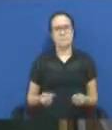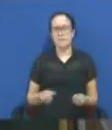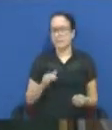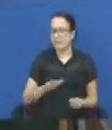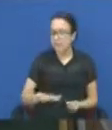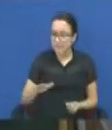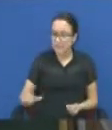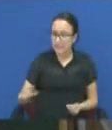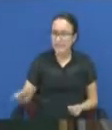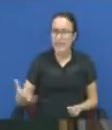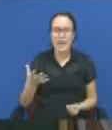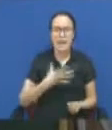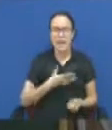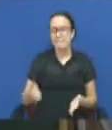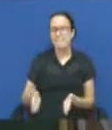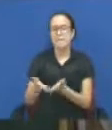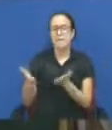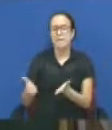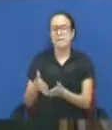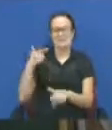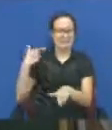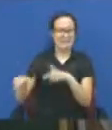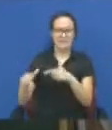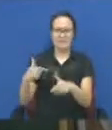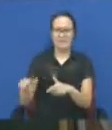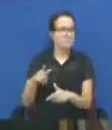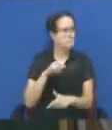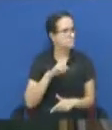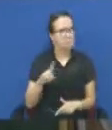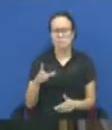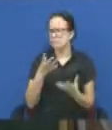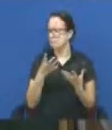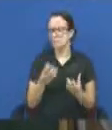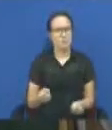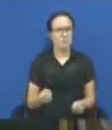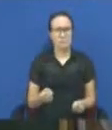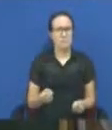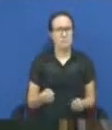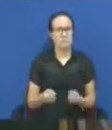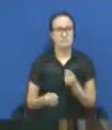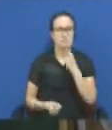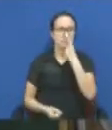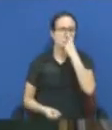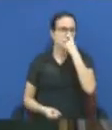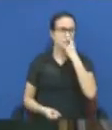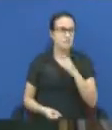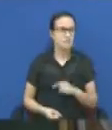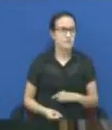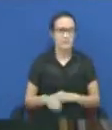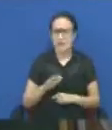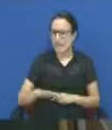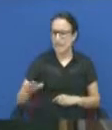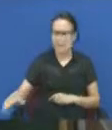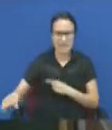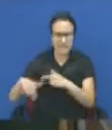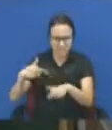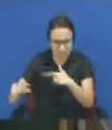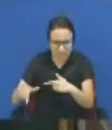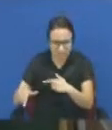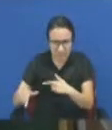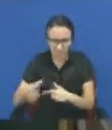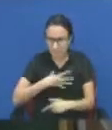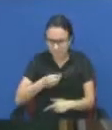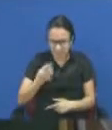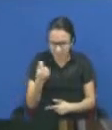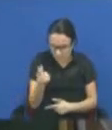criança pobre trabalhando. Porque, digo mais, de todas as crianças que estão trabalhando aí, nenhuma é filha de rico.